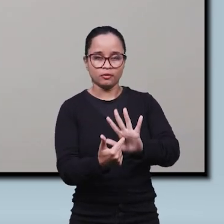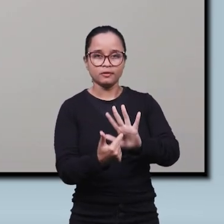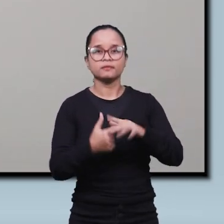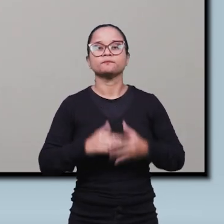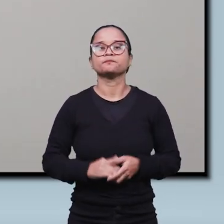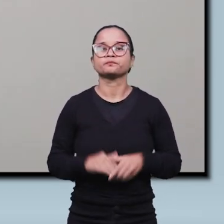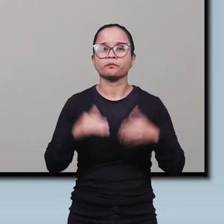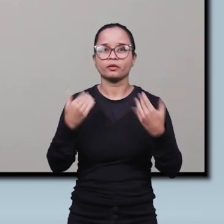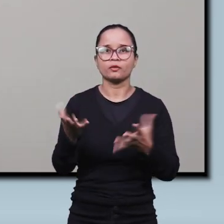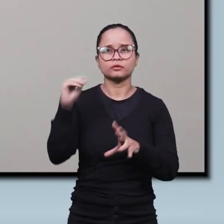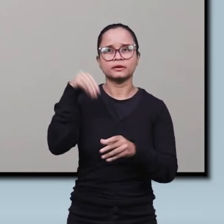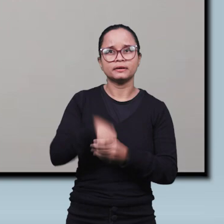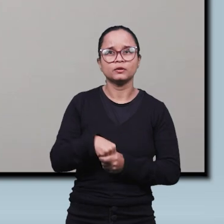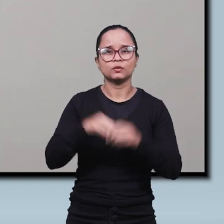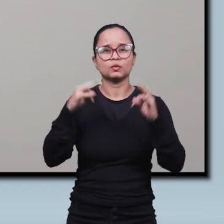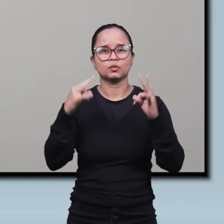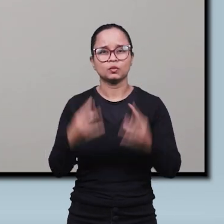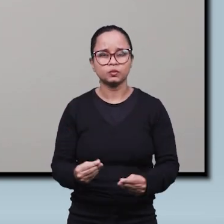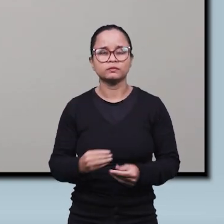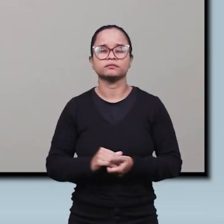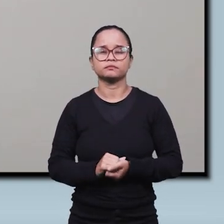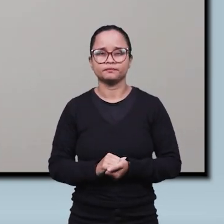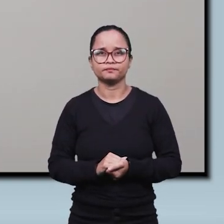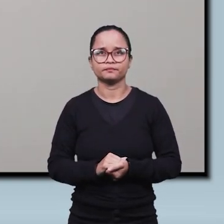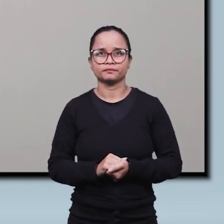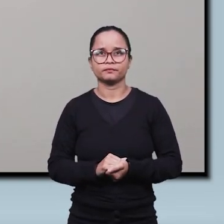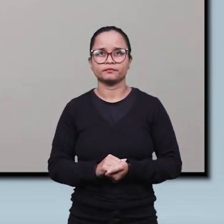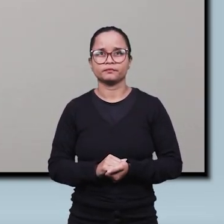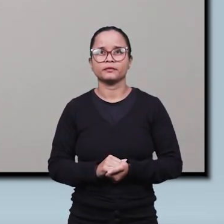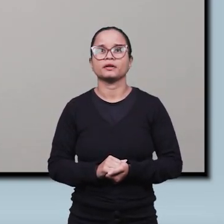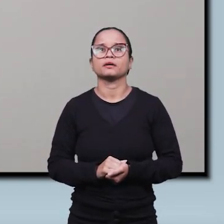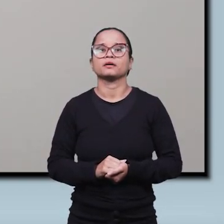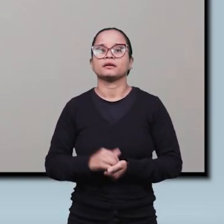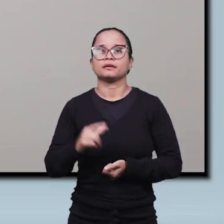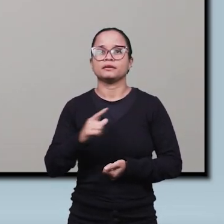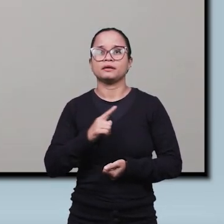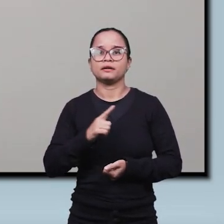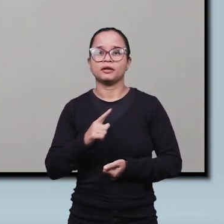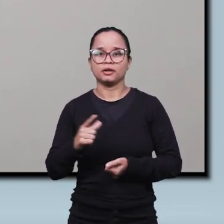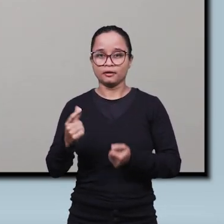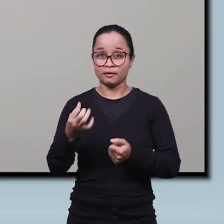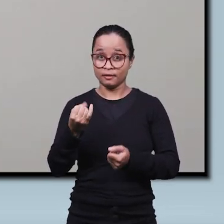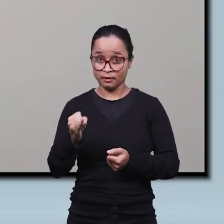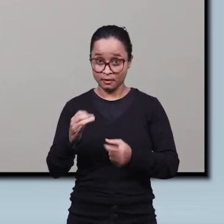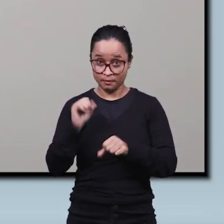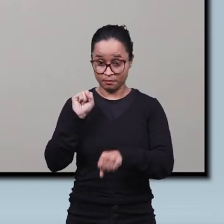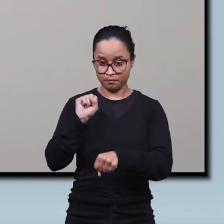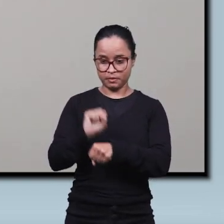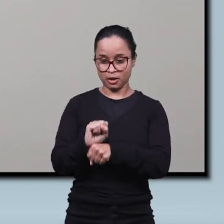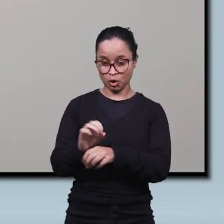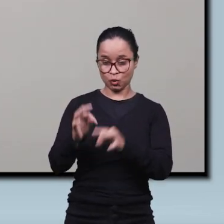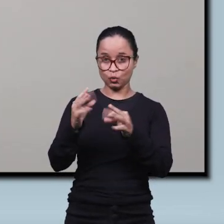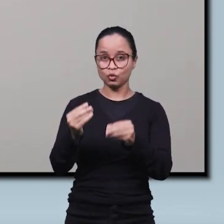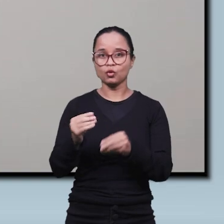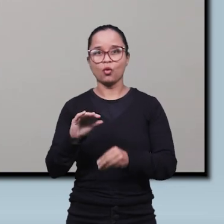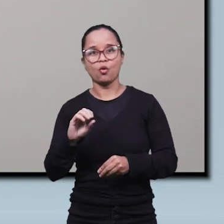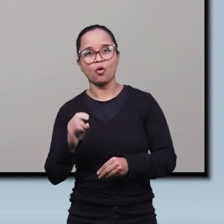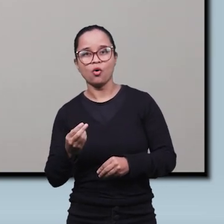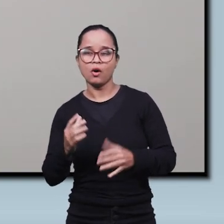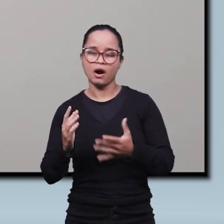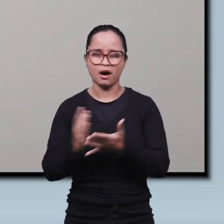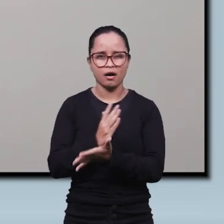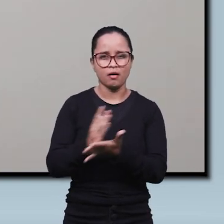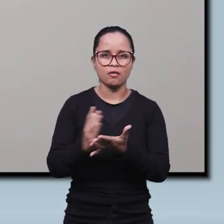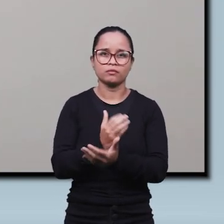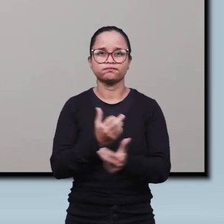é dentro de tudo aquilo ali que está no parcial, em um ou mais membros,